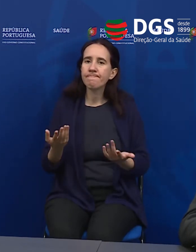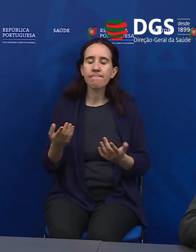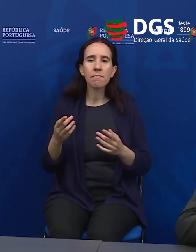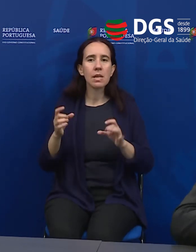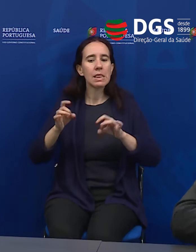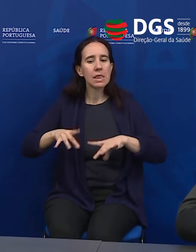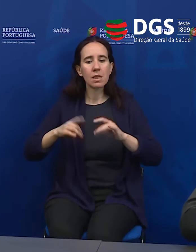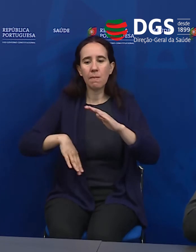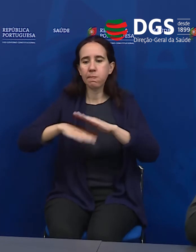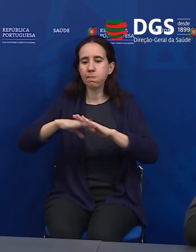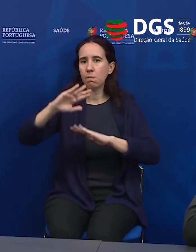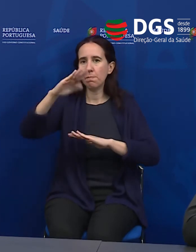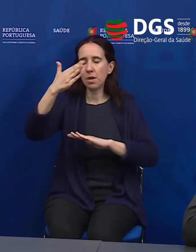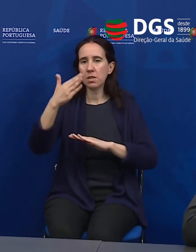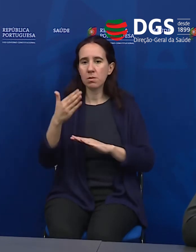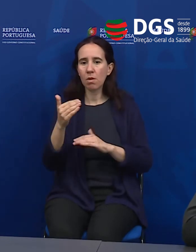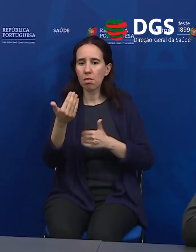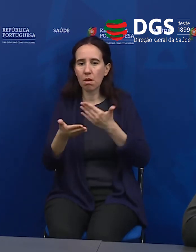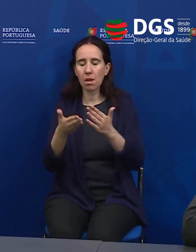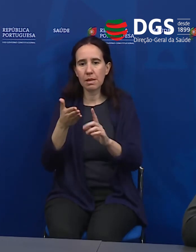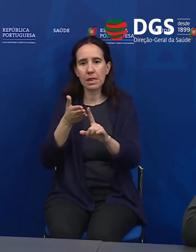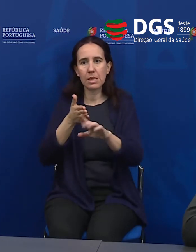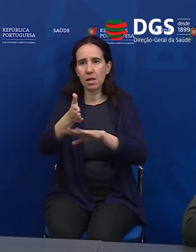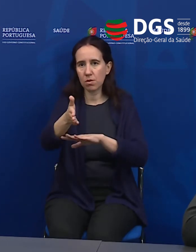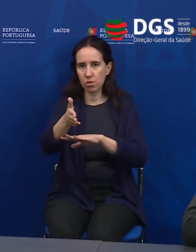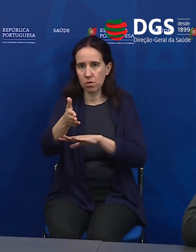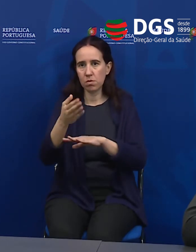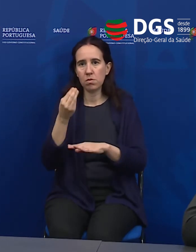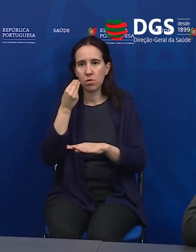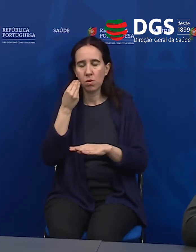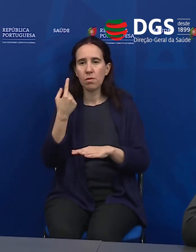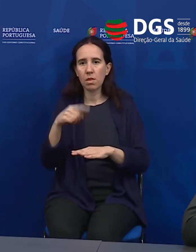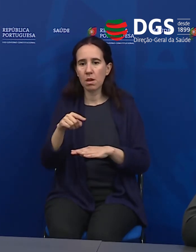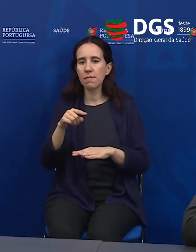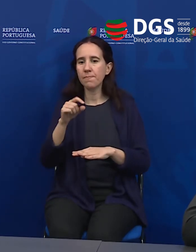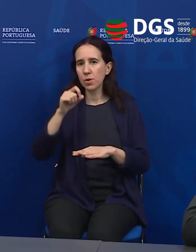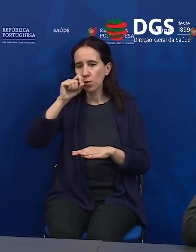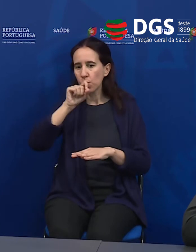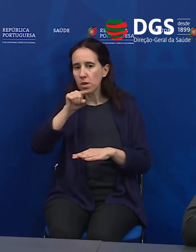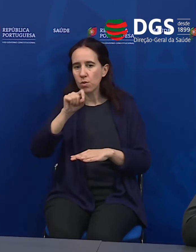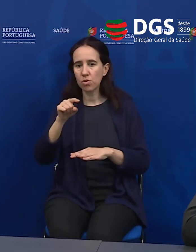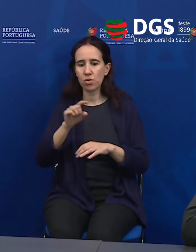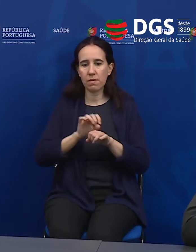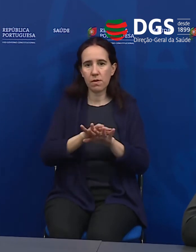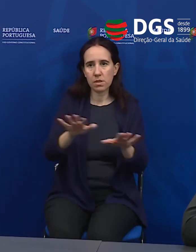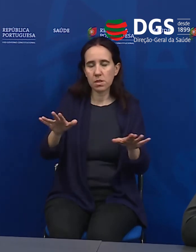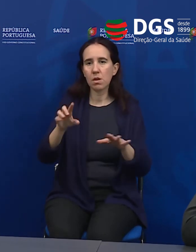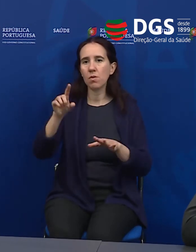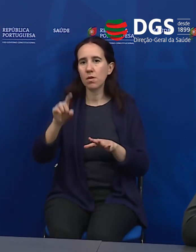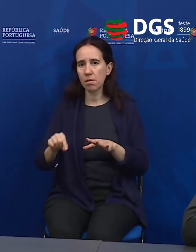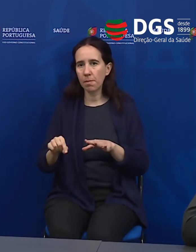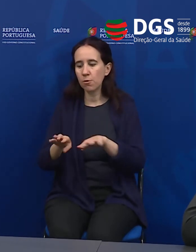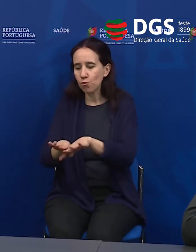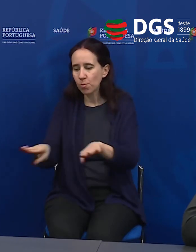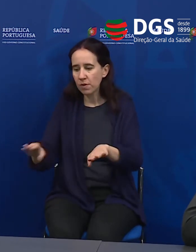evitar ao máximo a transmissão direta através de gotículas da infecção e a transmissão indireta através